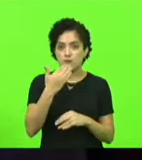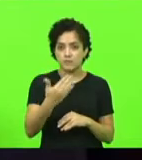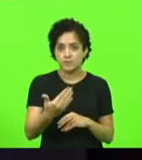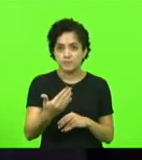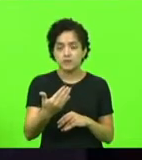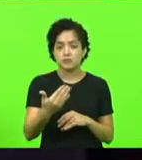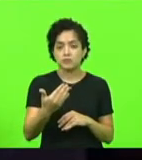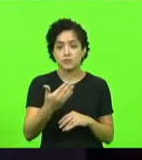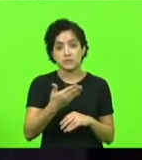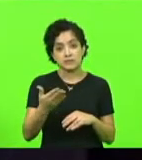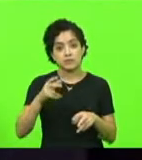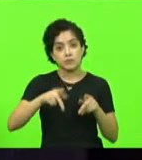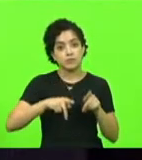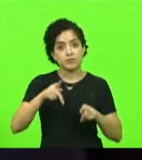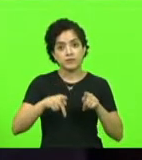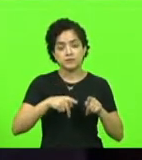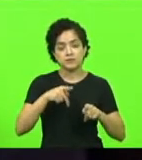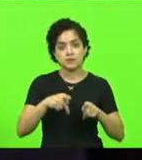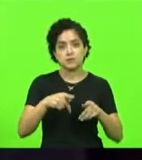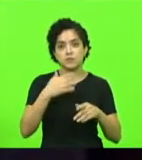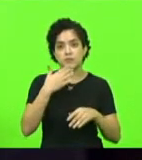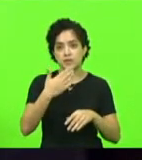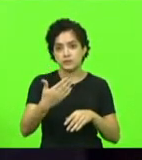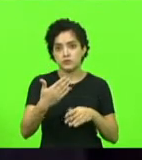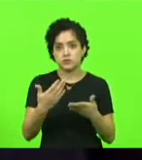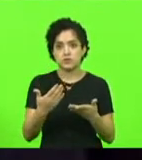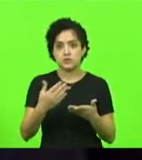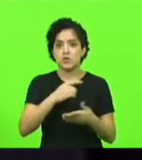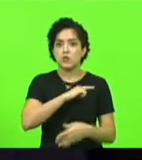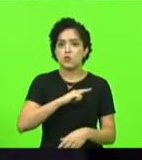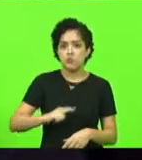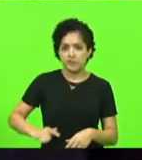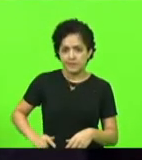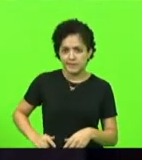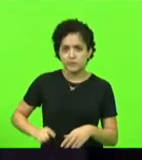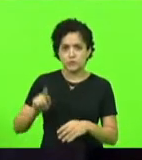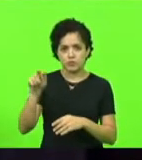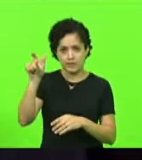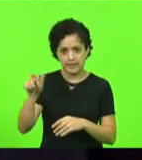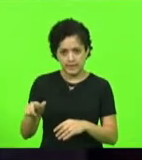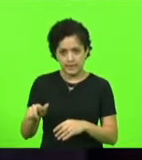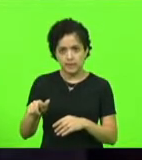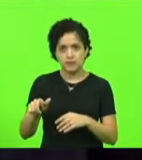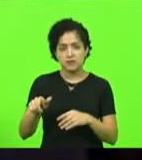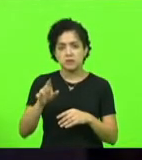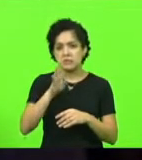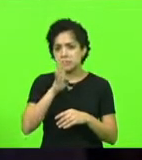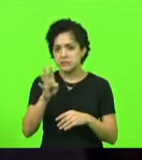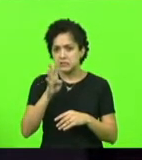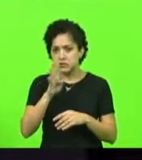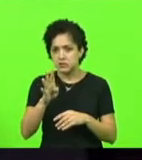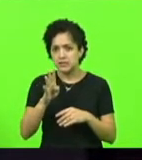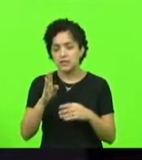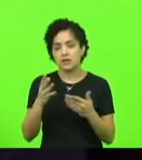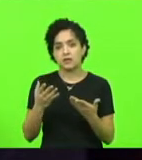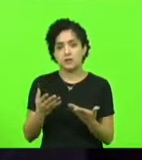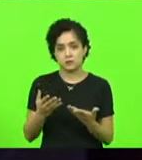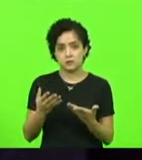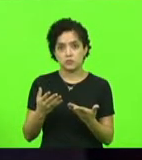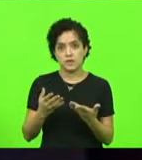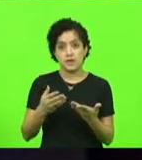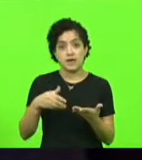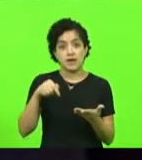todos os catarinenses. E o governador foi criticado quando mandou para cá, para nós, na Assembleia,